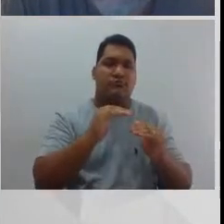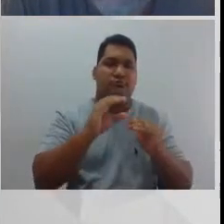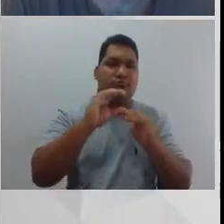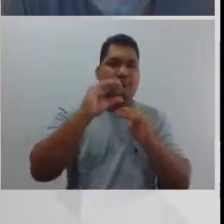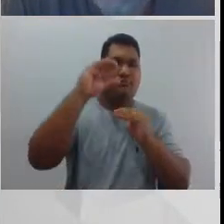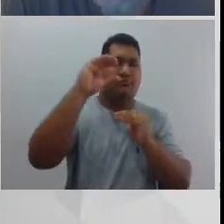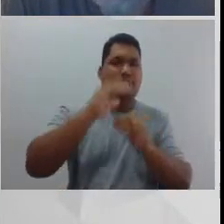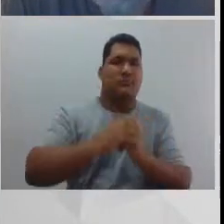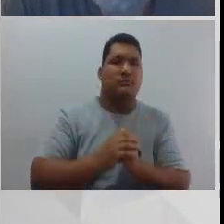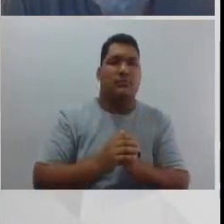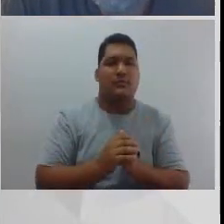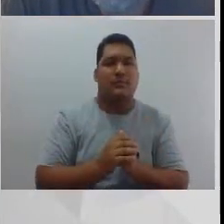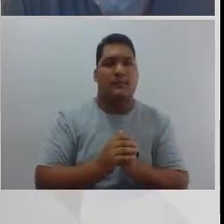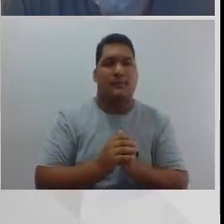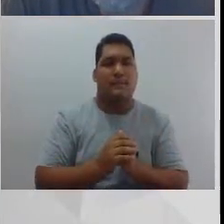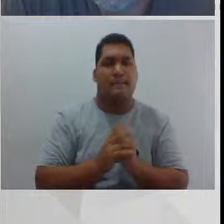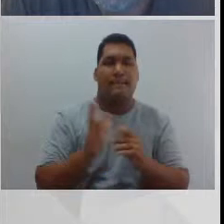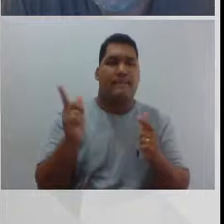Até há pouco tempo, há